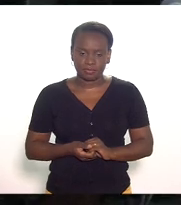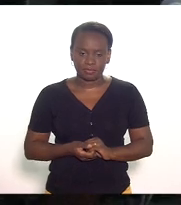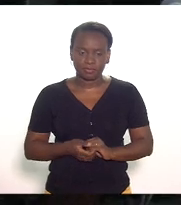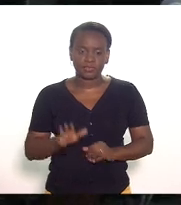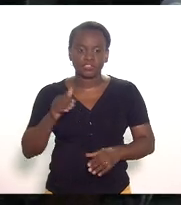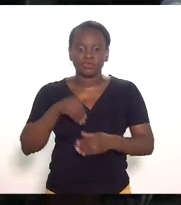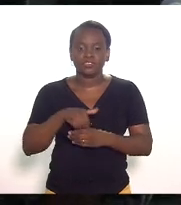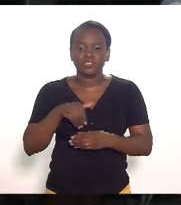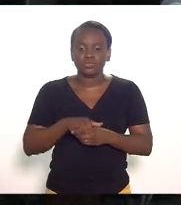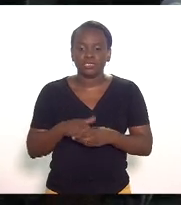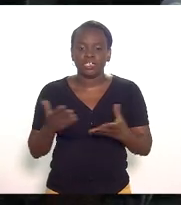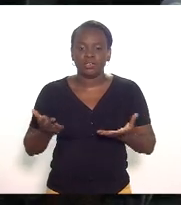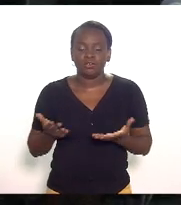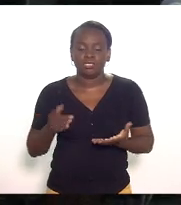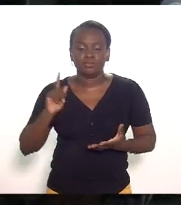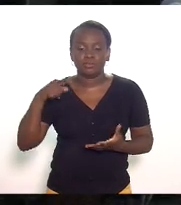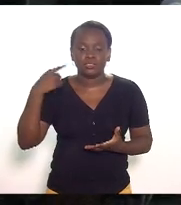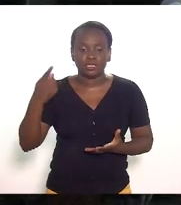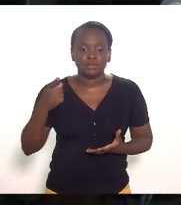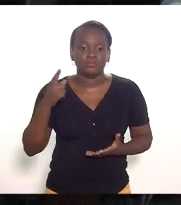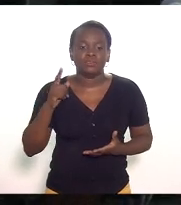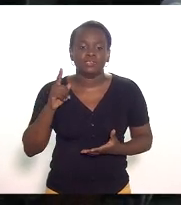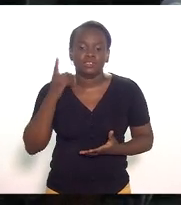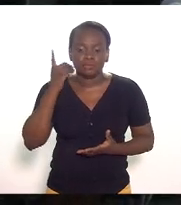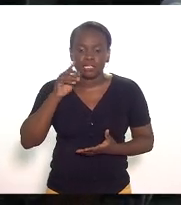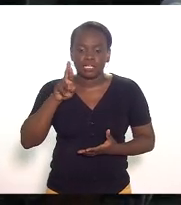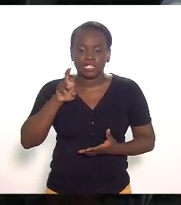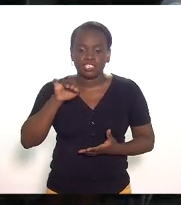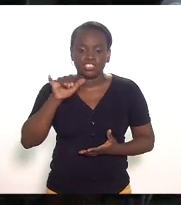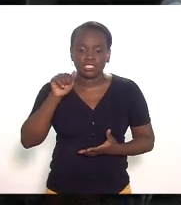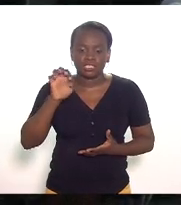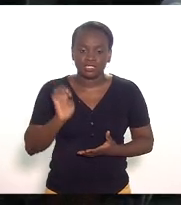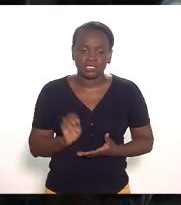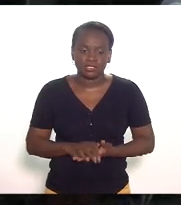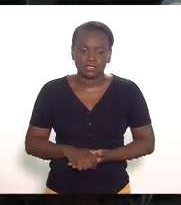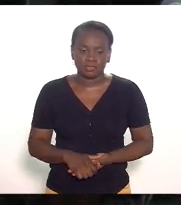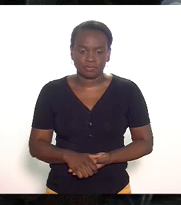Para a declaração de voto, a próxima inscrita é a deputada enfermeira Rejane.